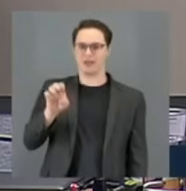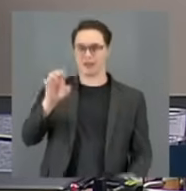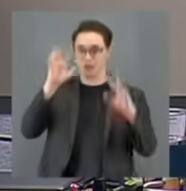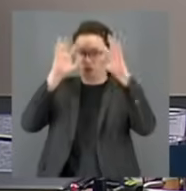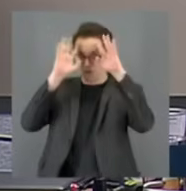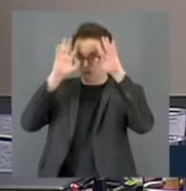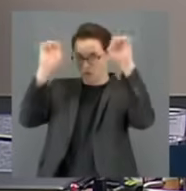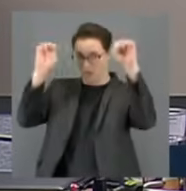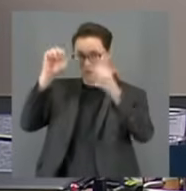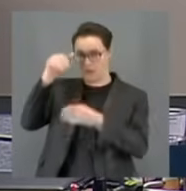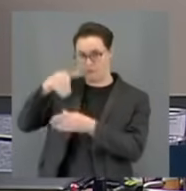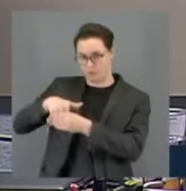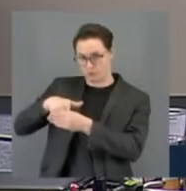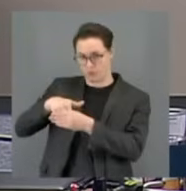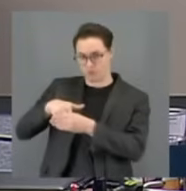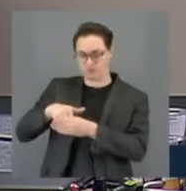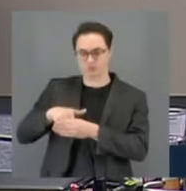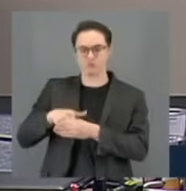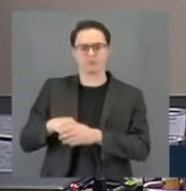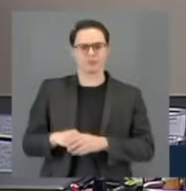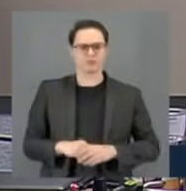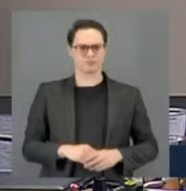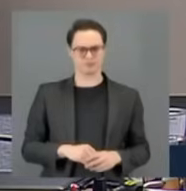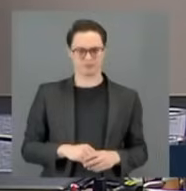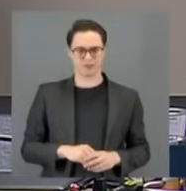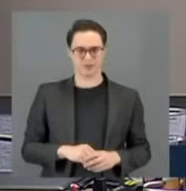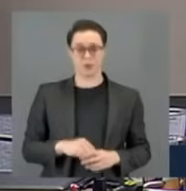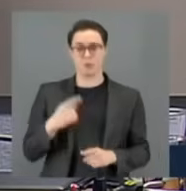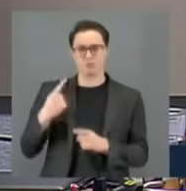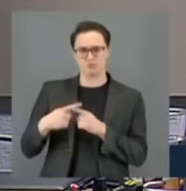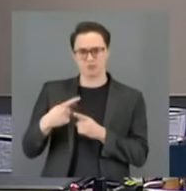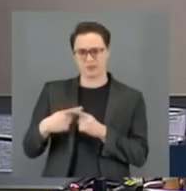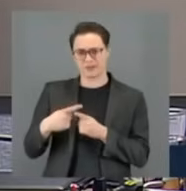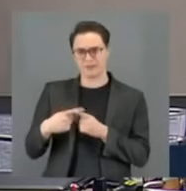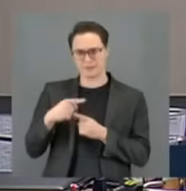Eleitoral, que tem ampliado